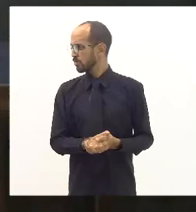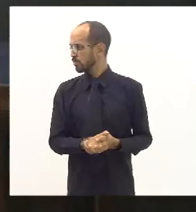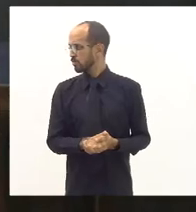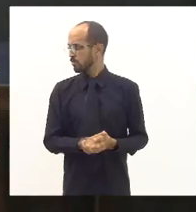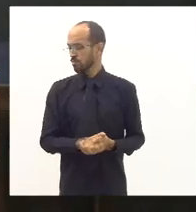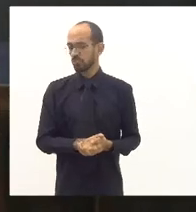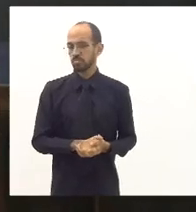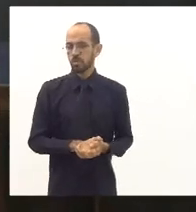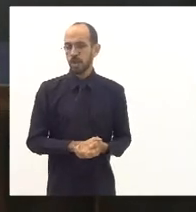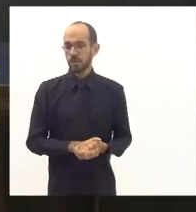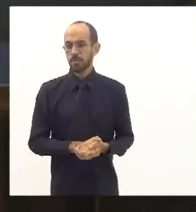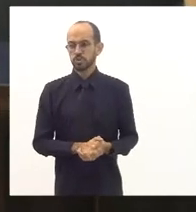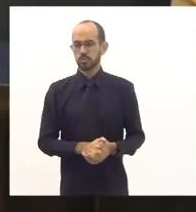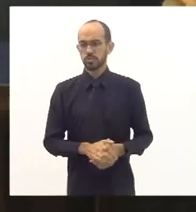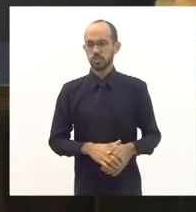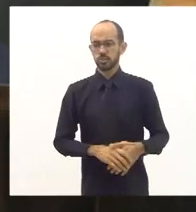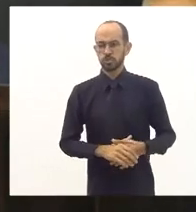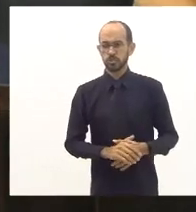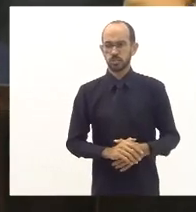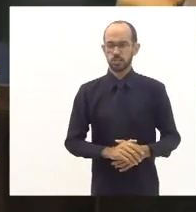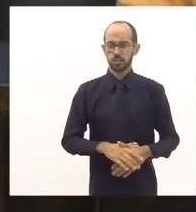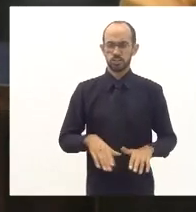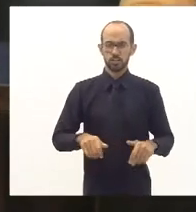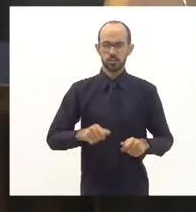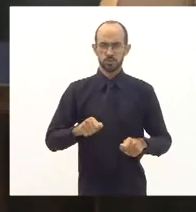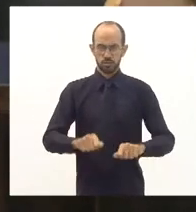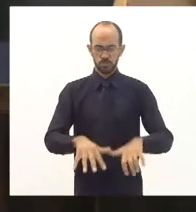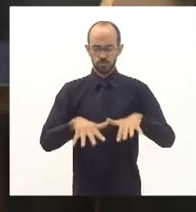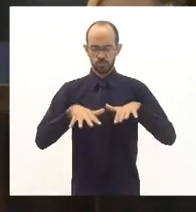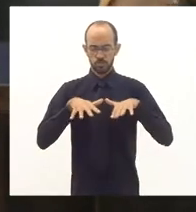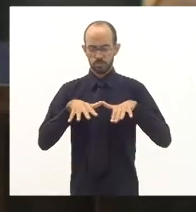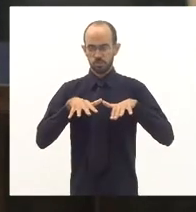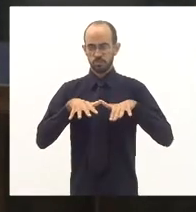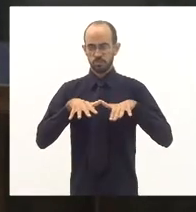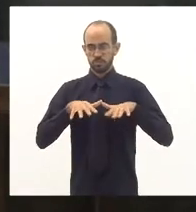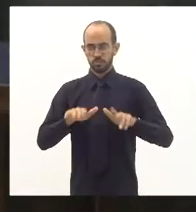algum tipo de cronograma, algum tipo de compromisso,